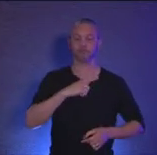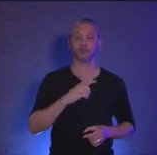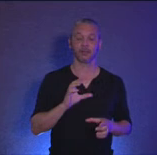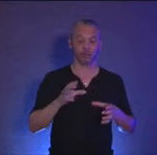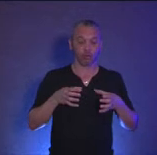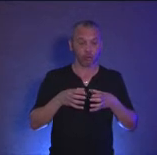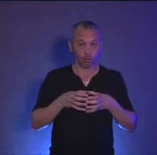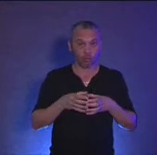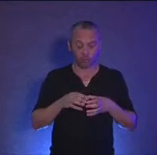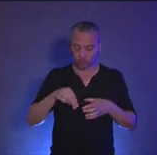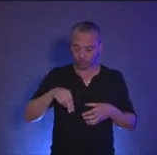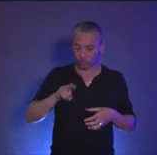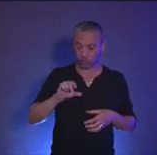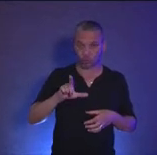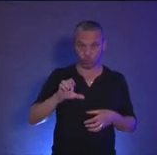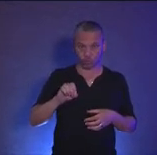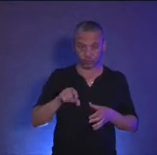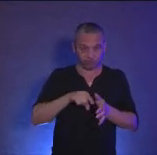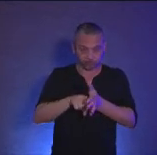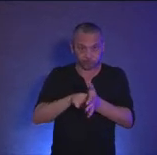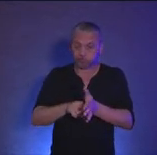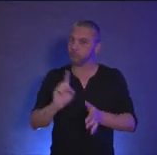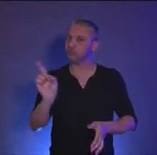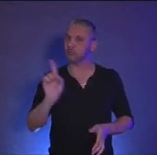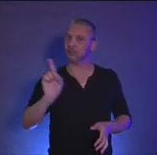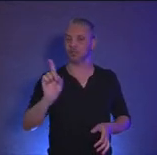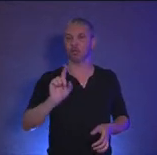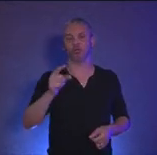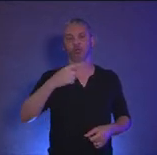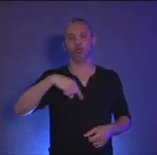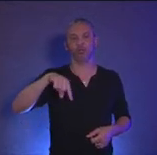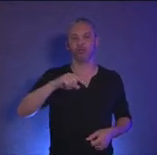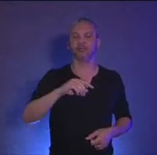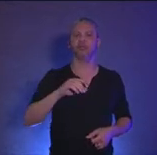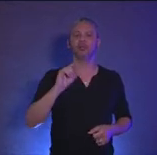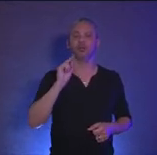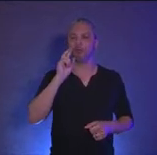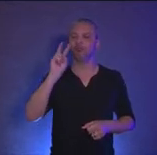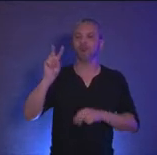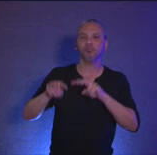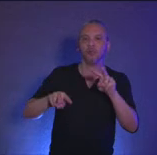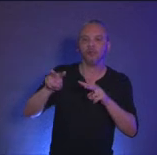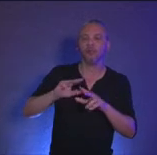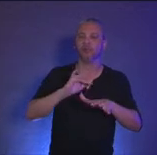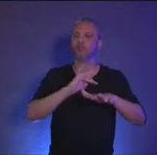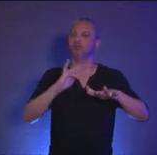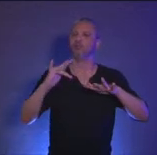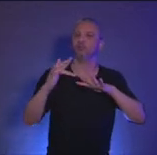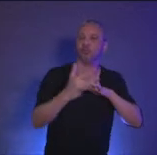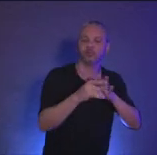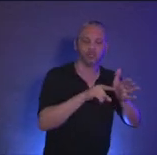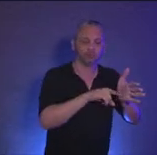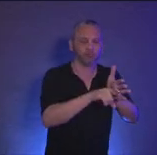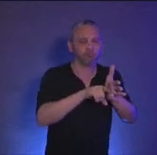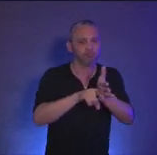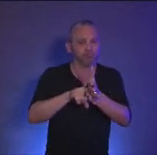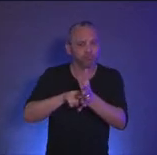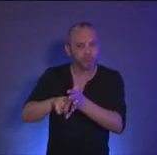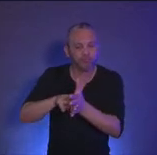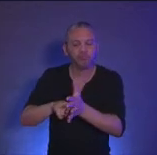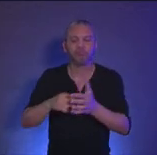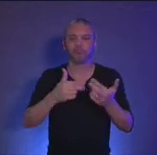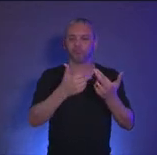Núcleo em si não checa, a gente não é uma agência de checagem. Para quem não conhece, a gente cobre redes sociais, então a gente investiga